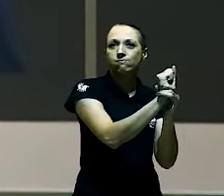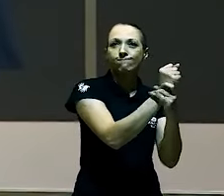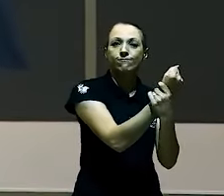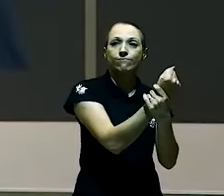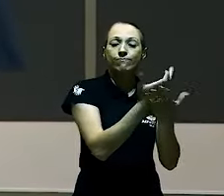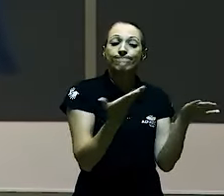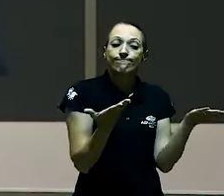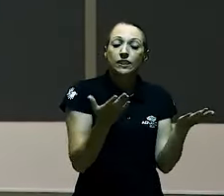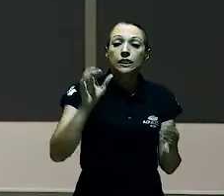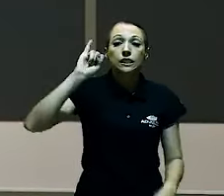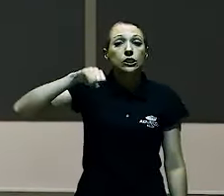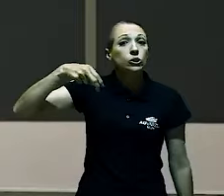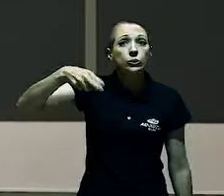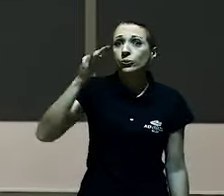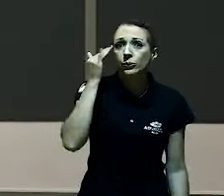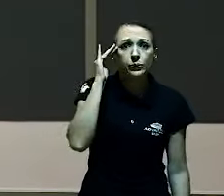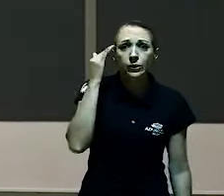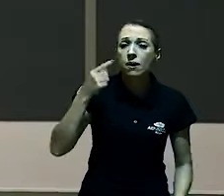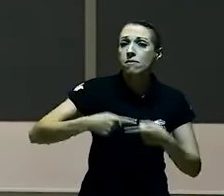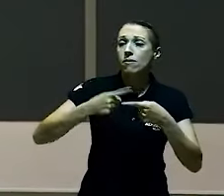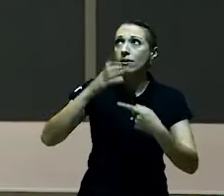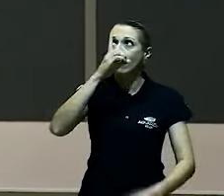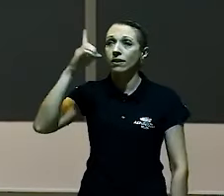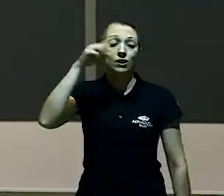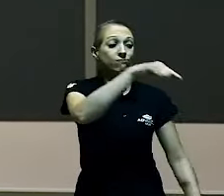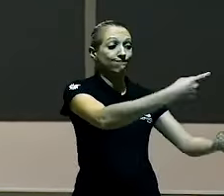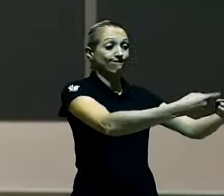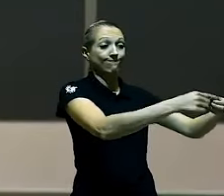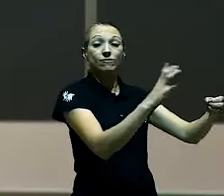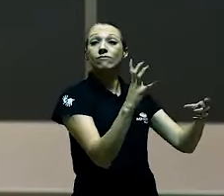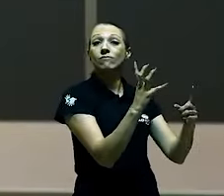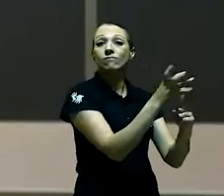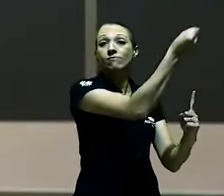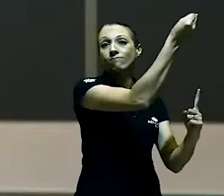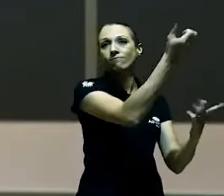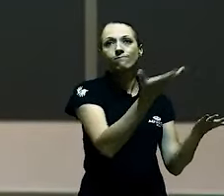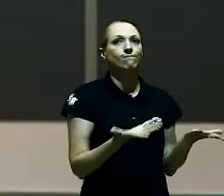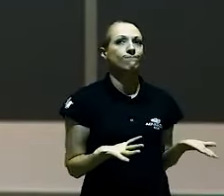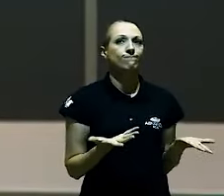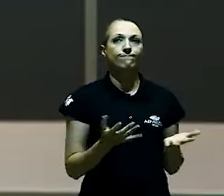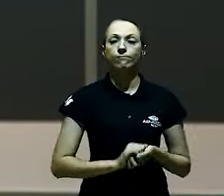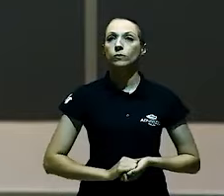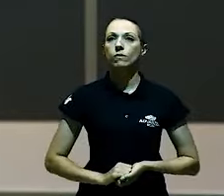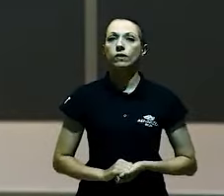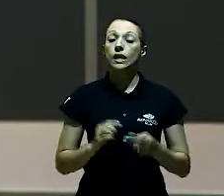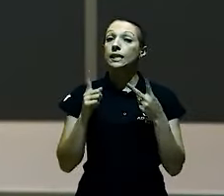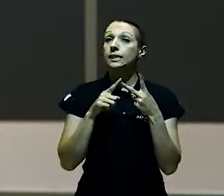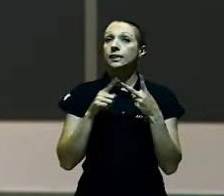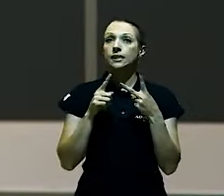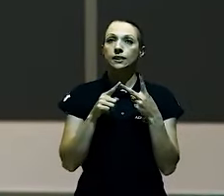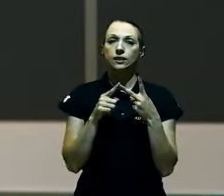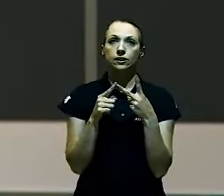nação que já nos dominou, que já nos fez mal. Segunda razão pela qual eu entendo que Jonas não concordava